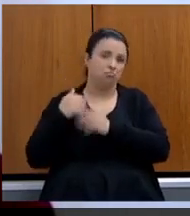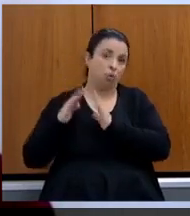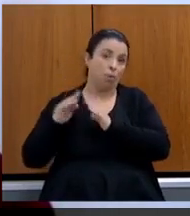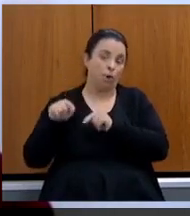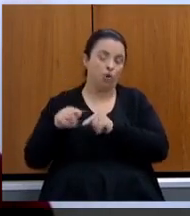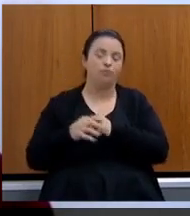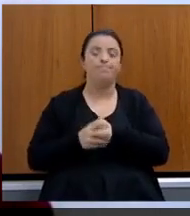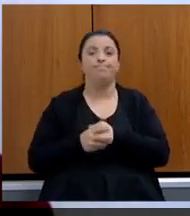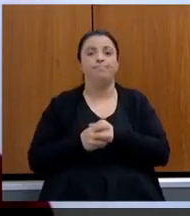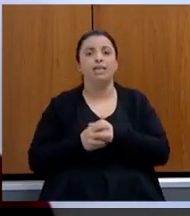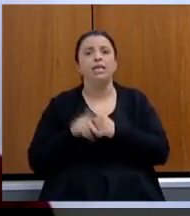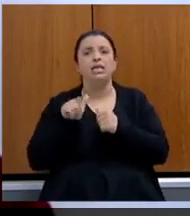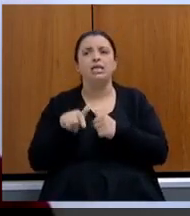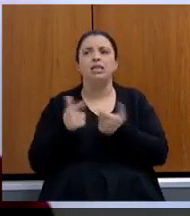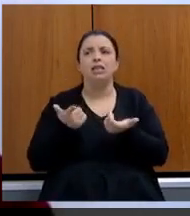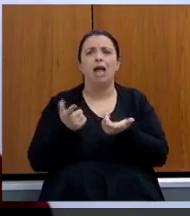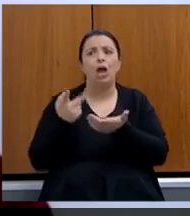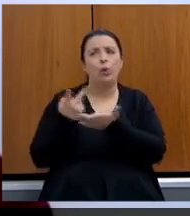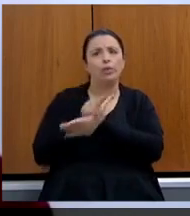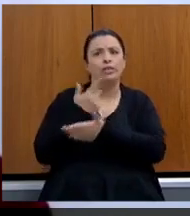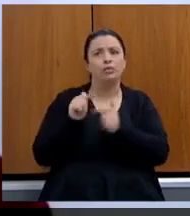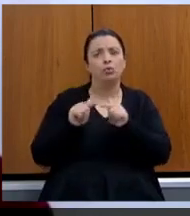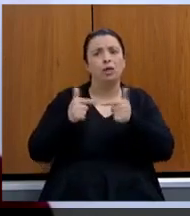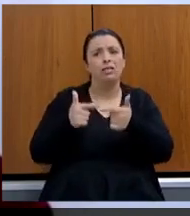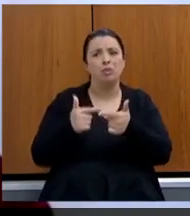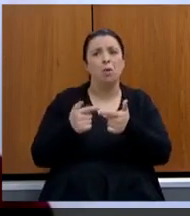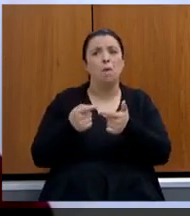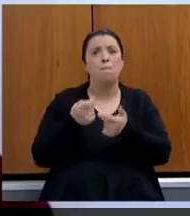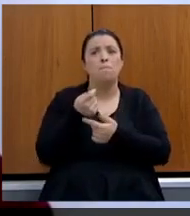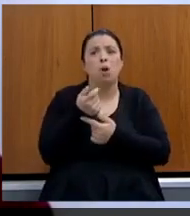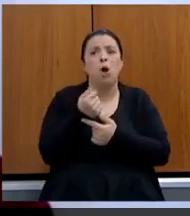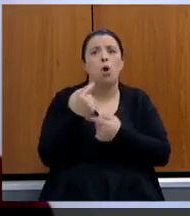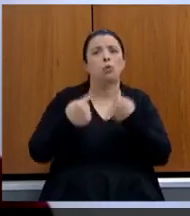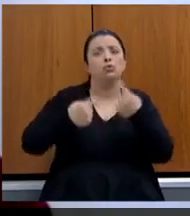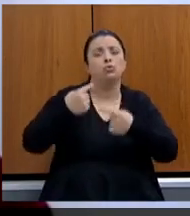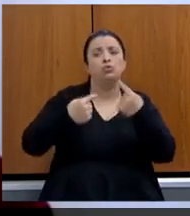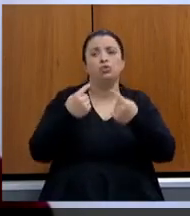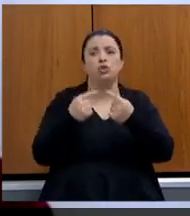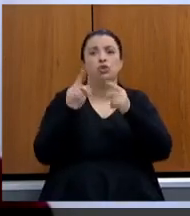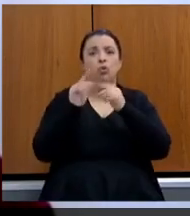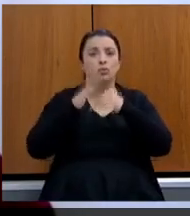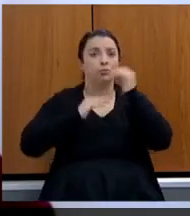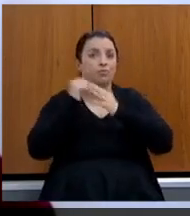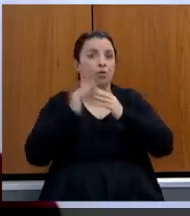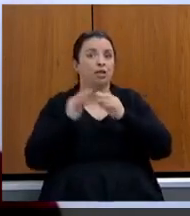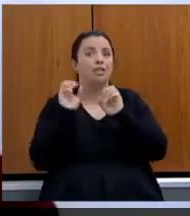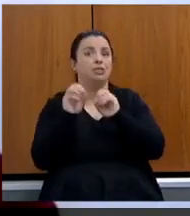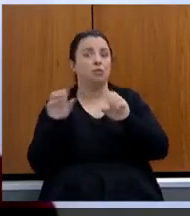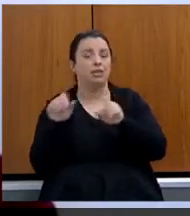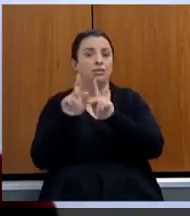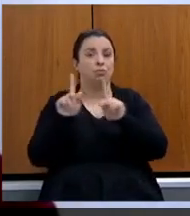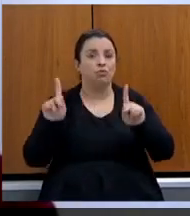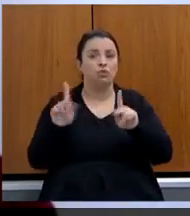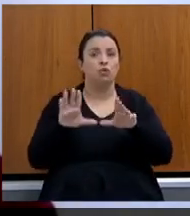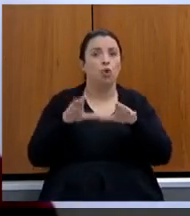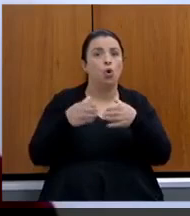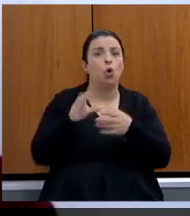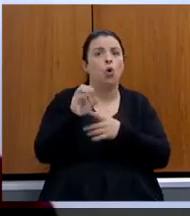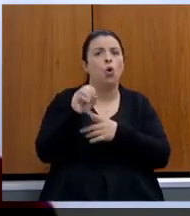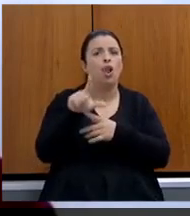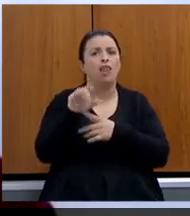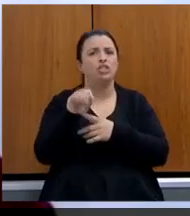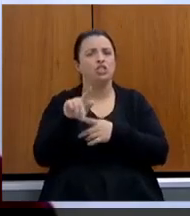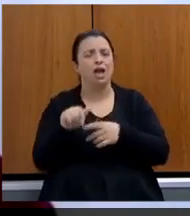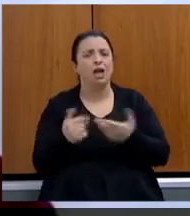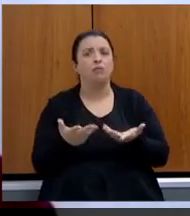numa ação muito pouco de alongada com os funcionários a situação colegiado que gerou em que geram ainda hoje